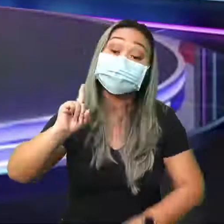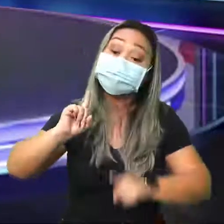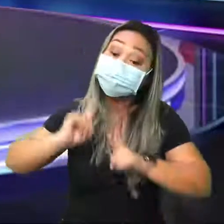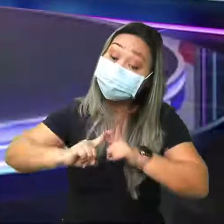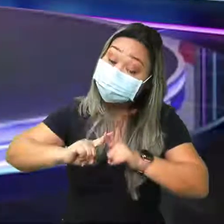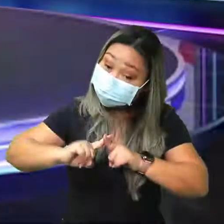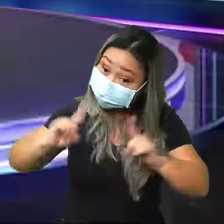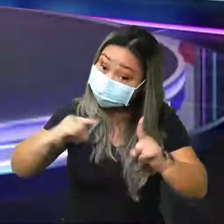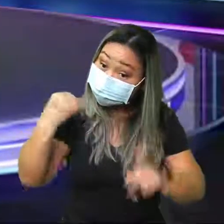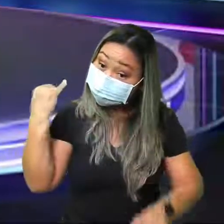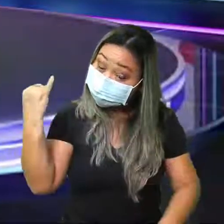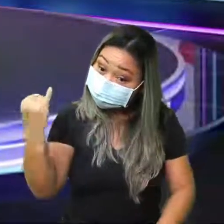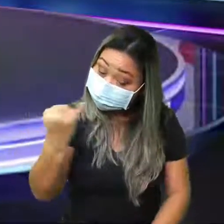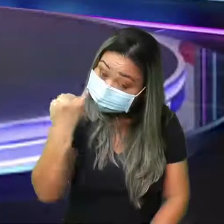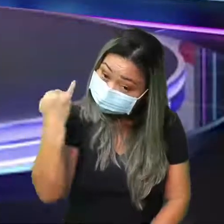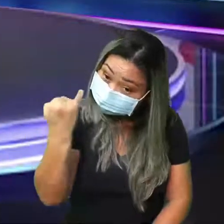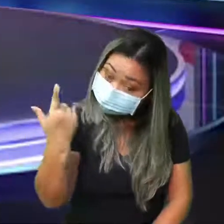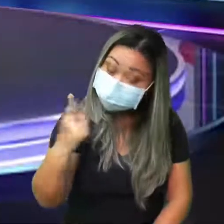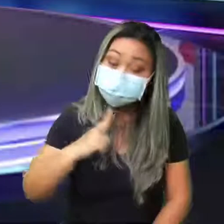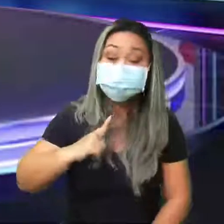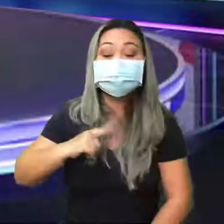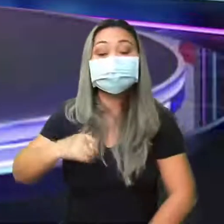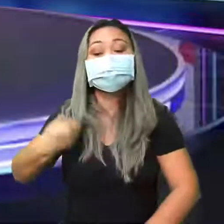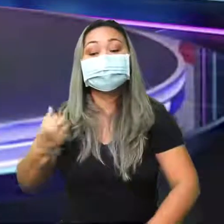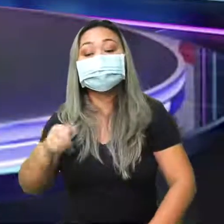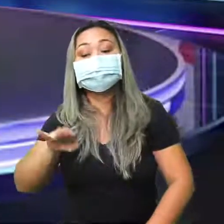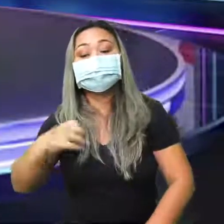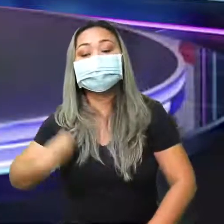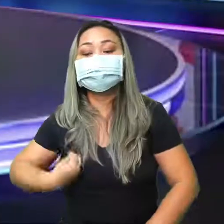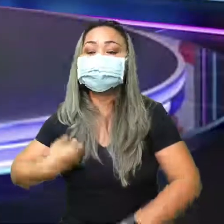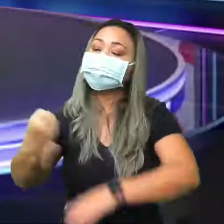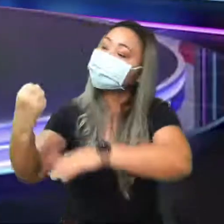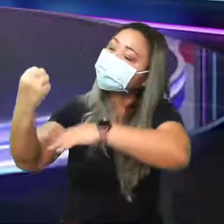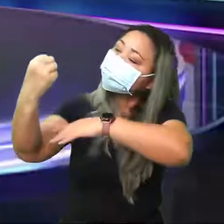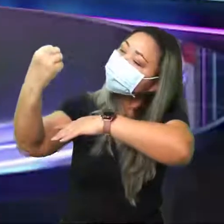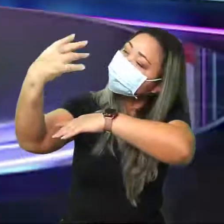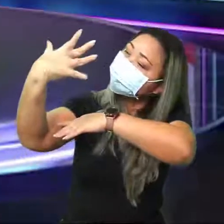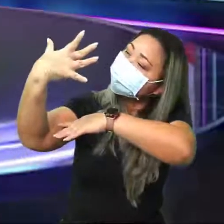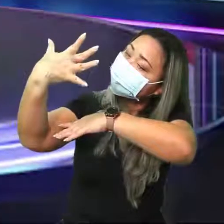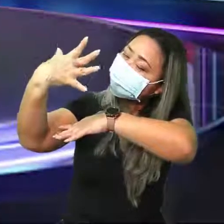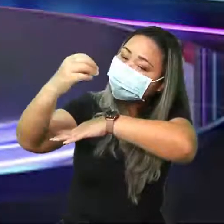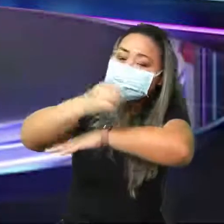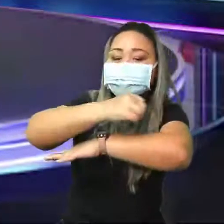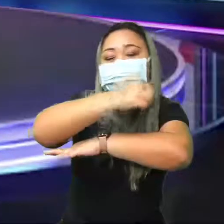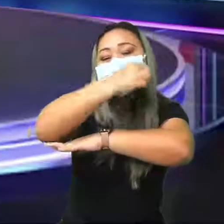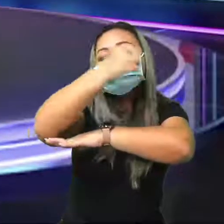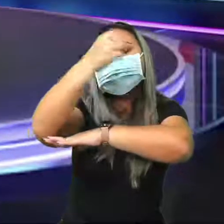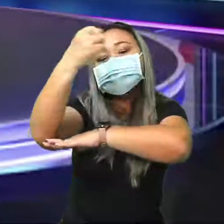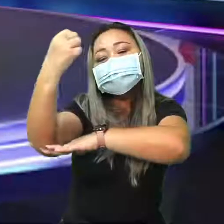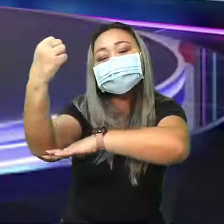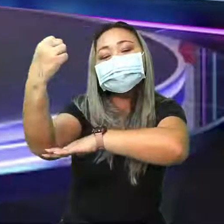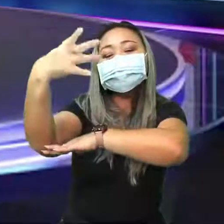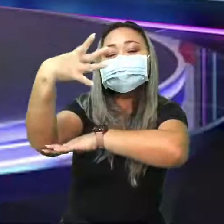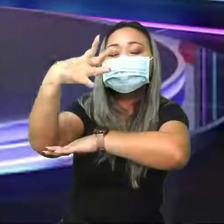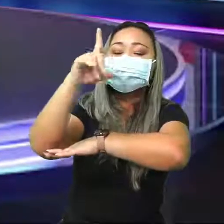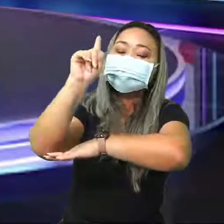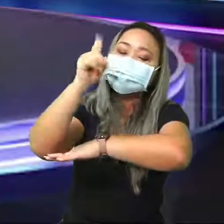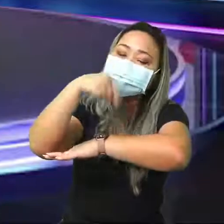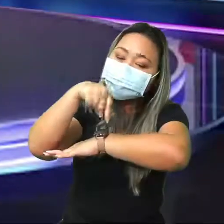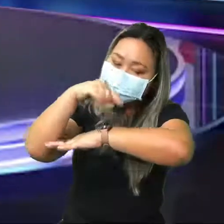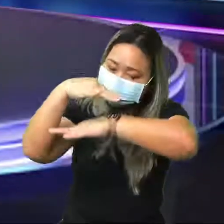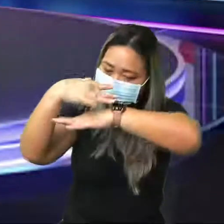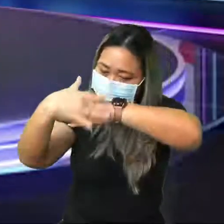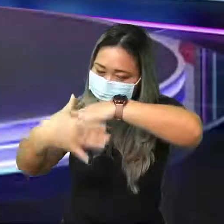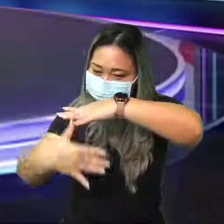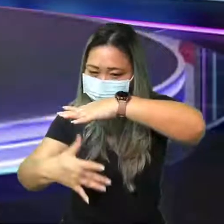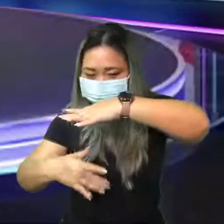imprescindíveis, porque os seres vivos precisam de luz solar, precisam da luminosidade nos ambientes, quando se fala do ambiente aquático, né,